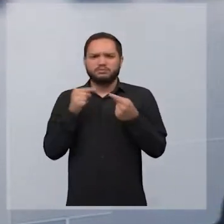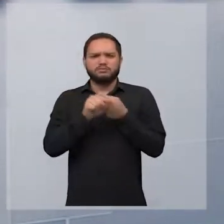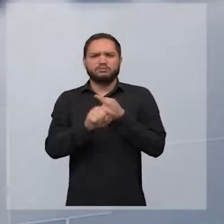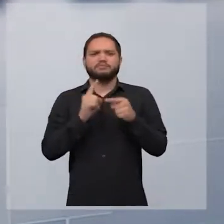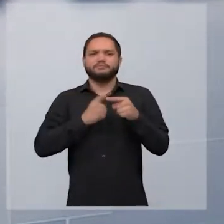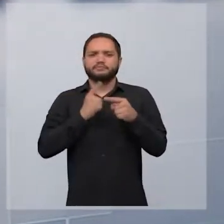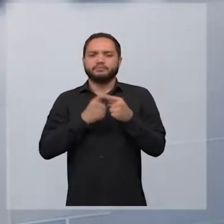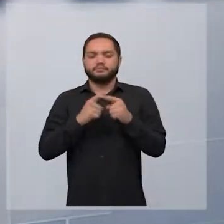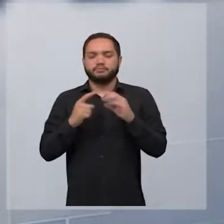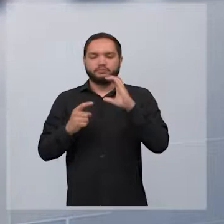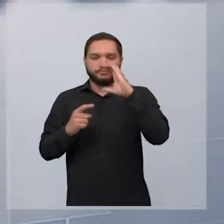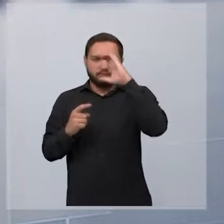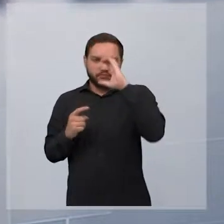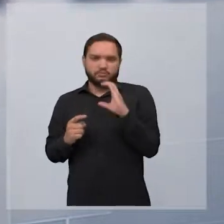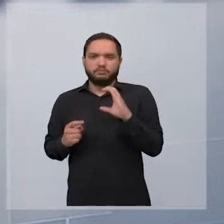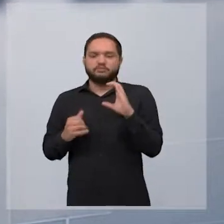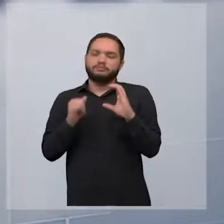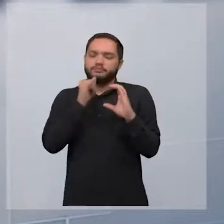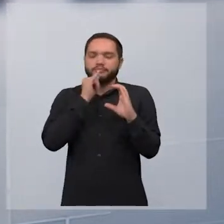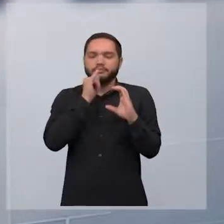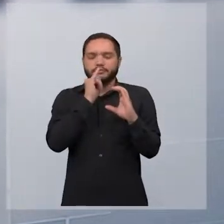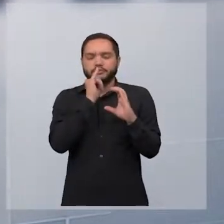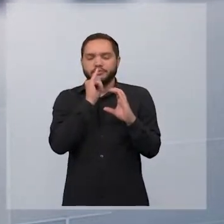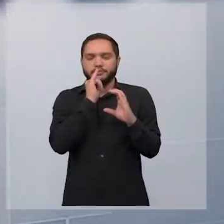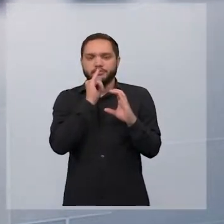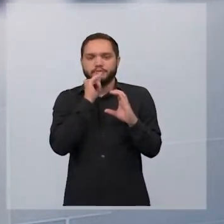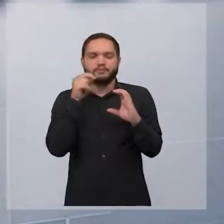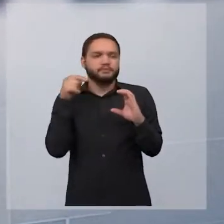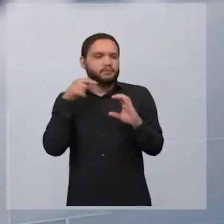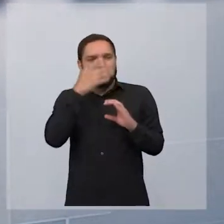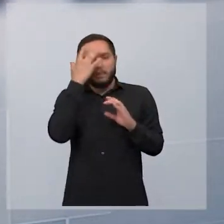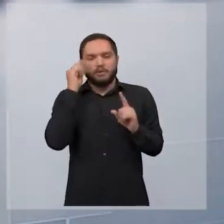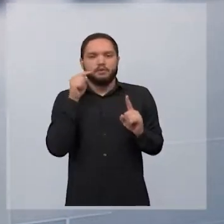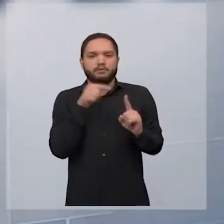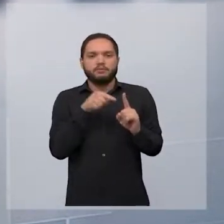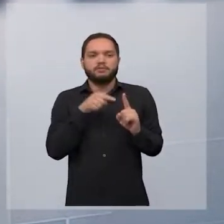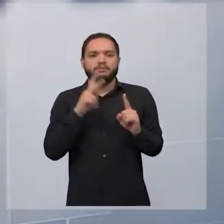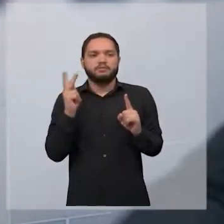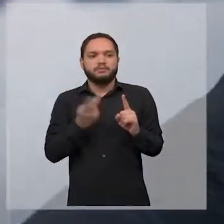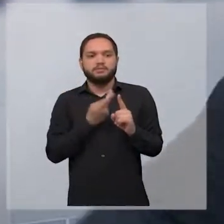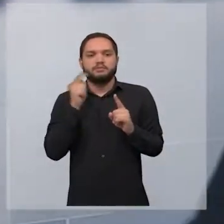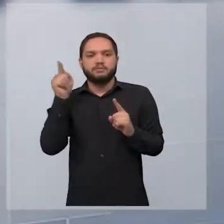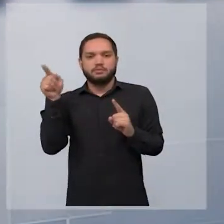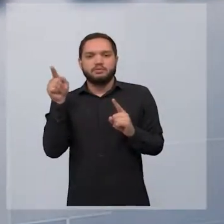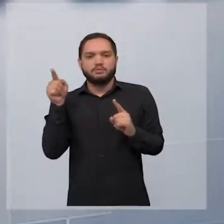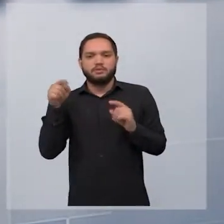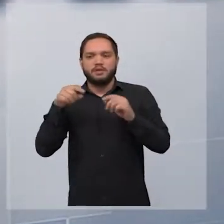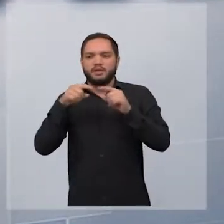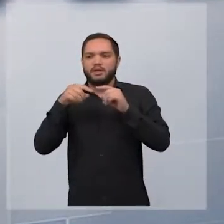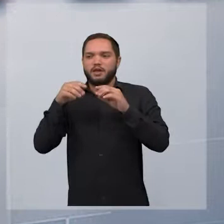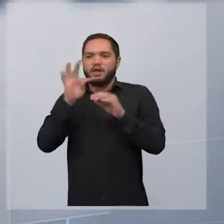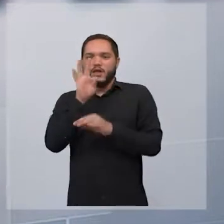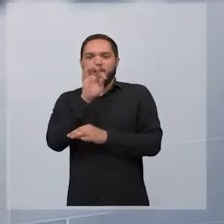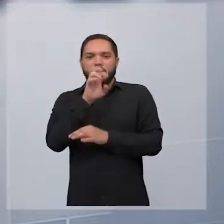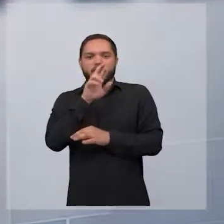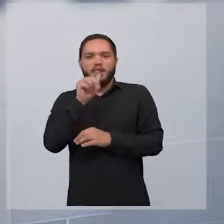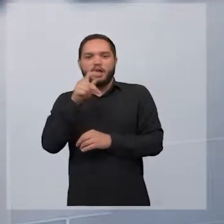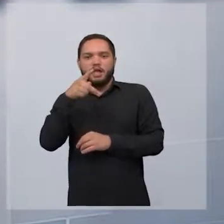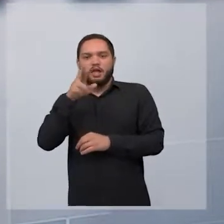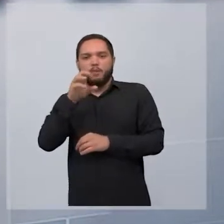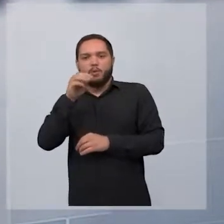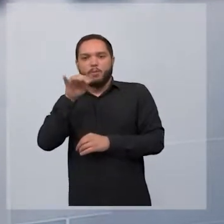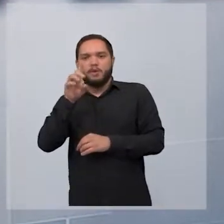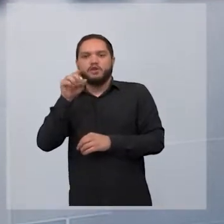por alguma razão, olhe, eu vou dar um exemplo da comunidade Terra Prometida lá no Cocó. Há uns 5 anos, esse